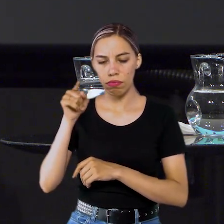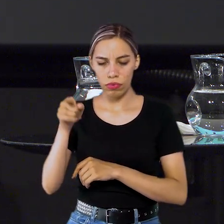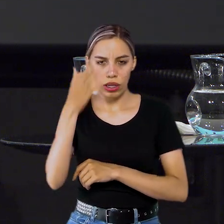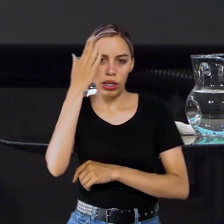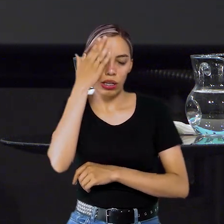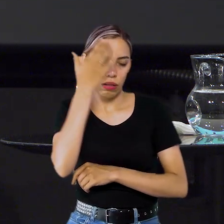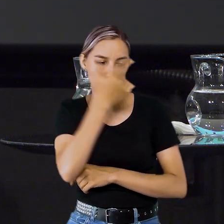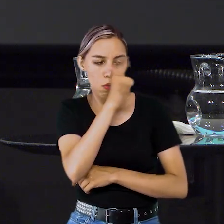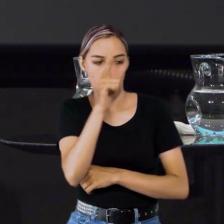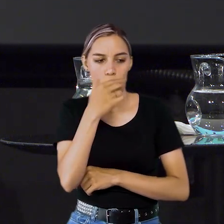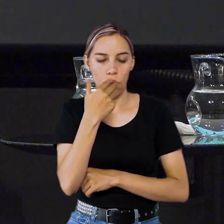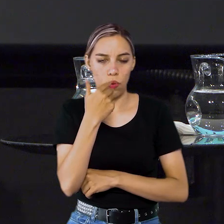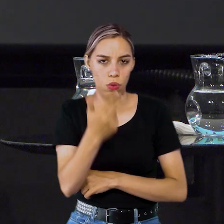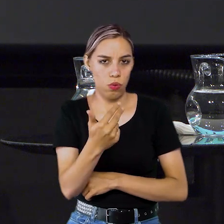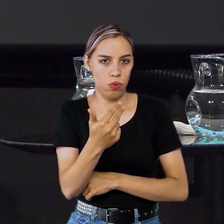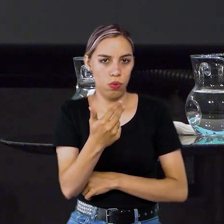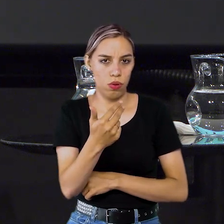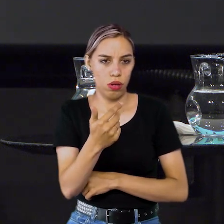saberes